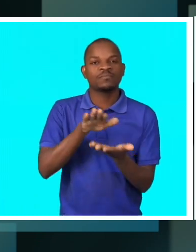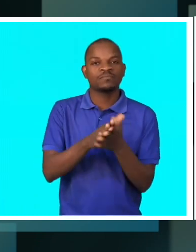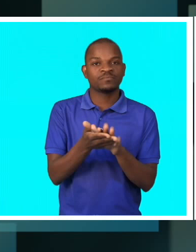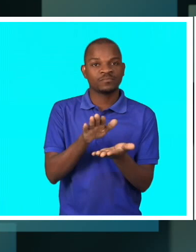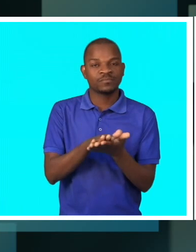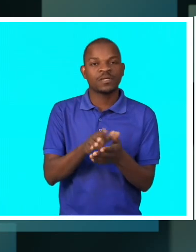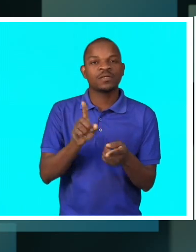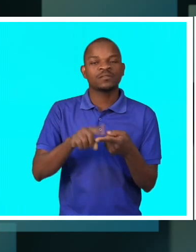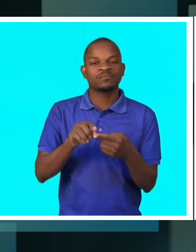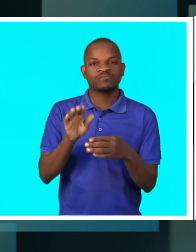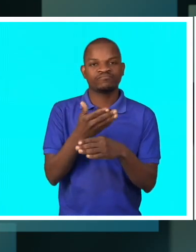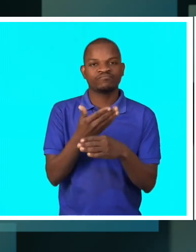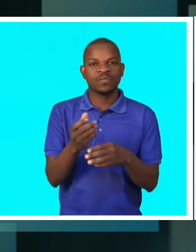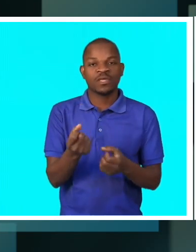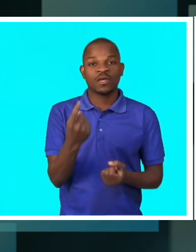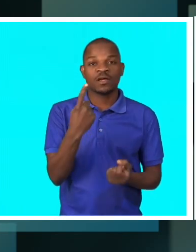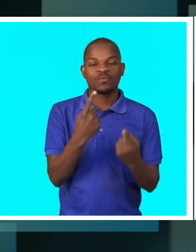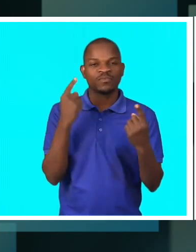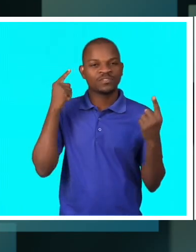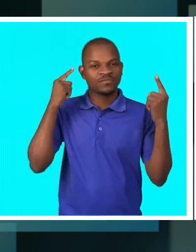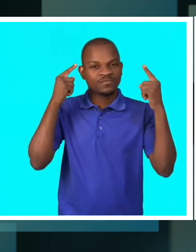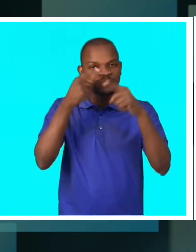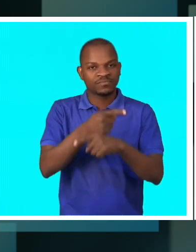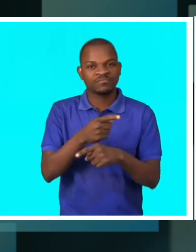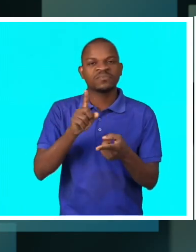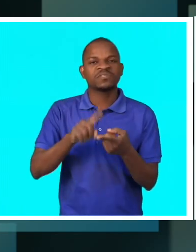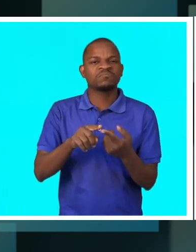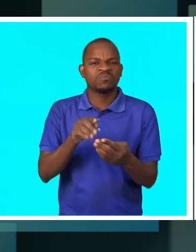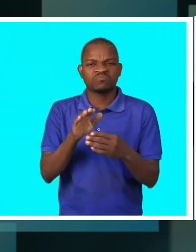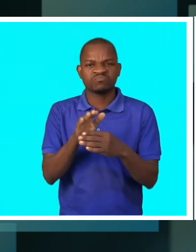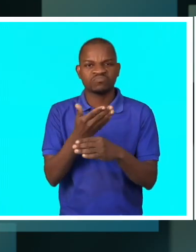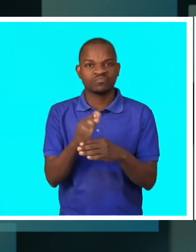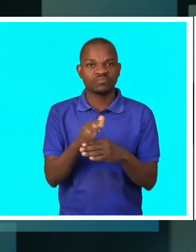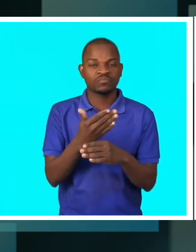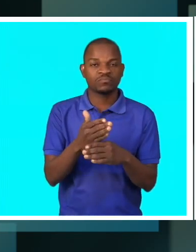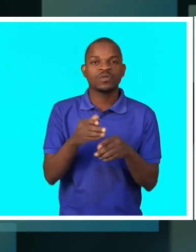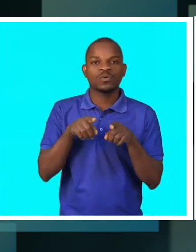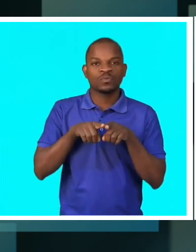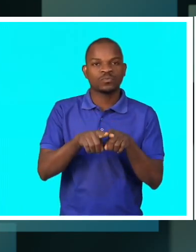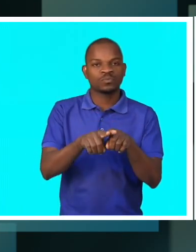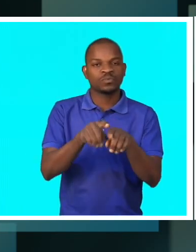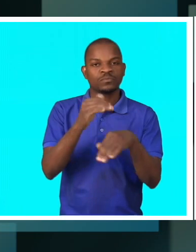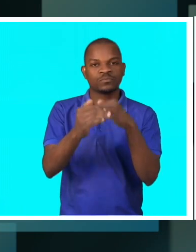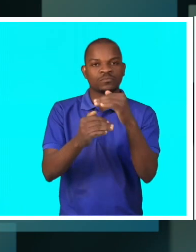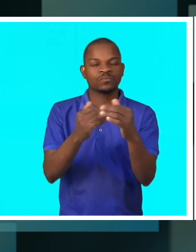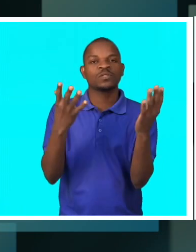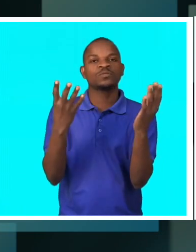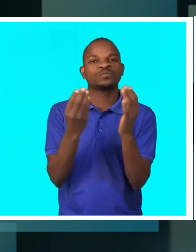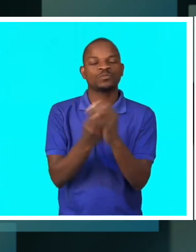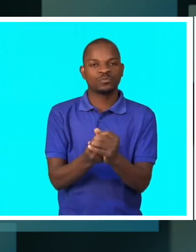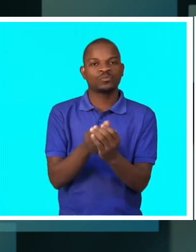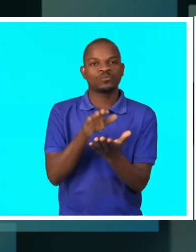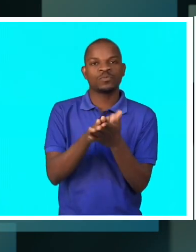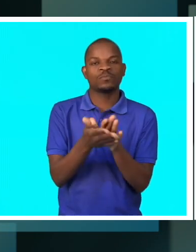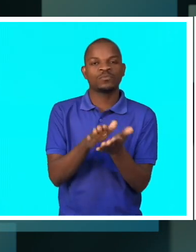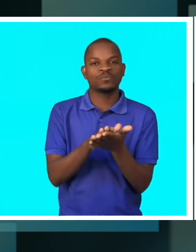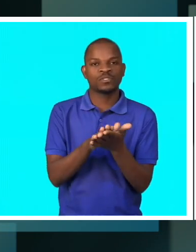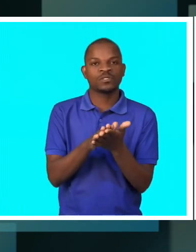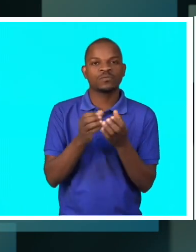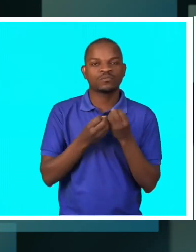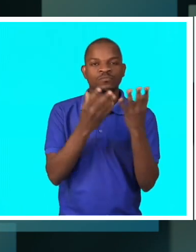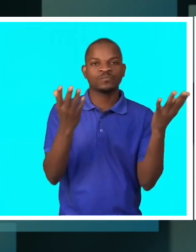este processo de produção, para rectificar algumas falhas, fazermos algumas correções e podermos caminhar melhor e no